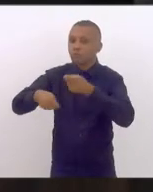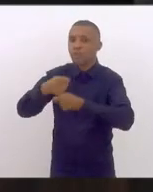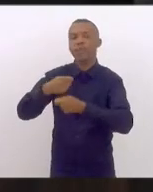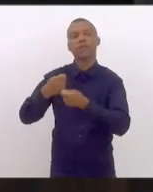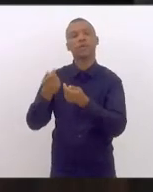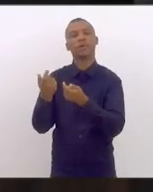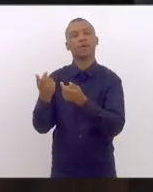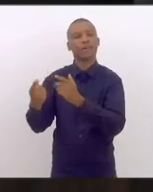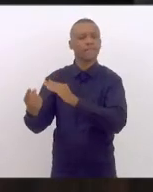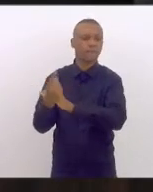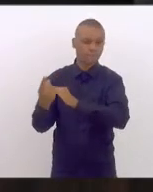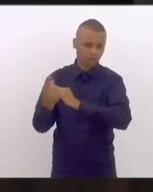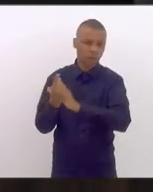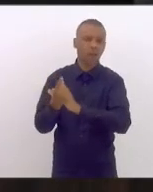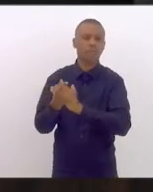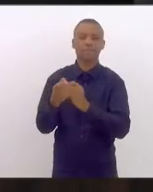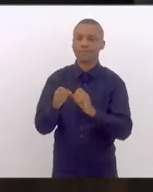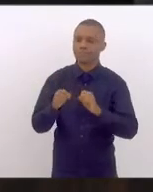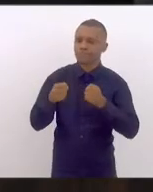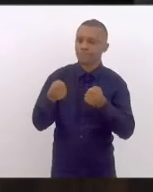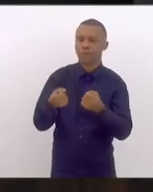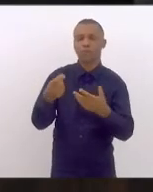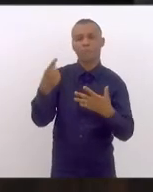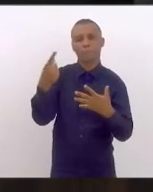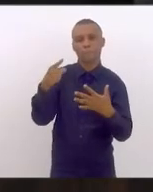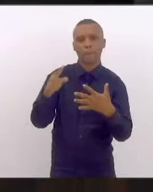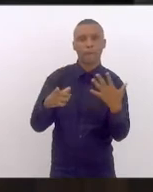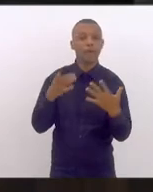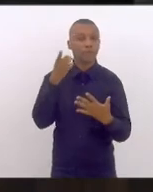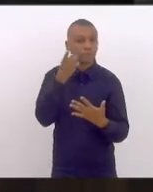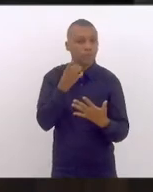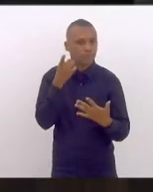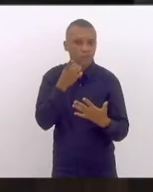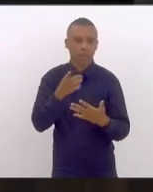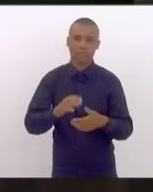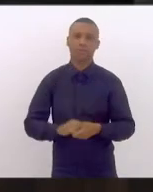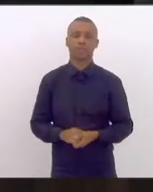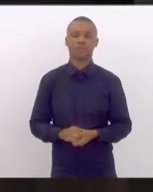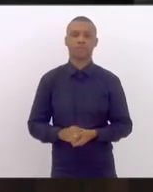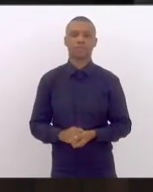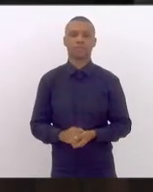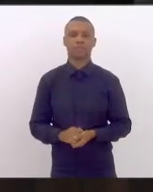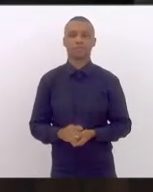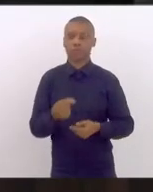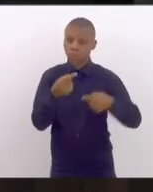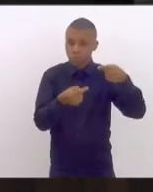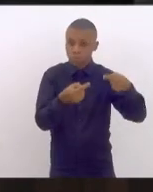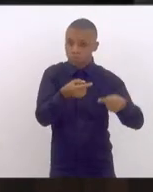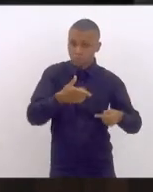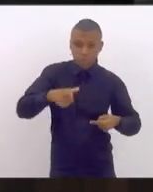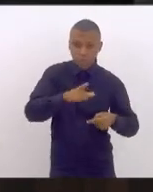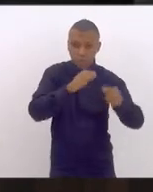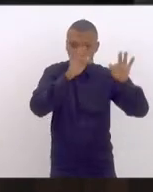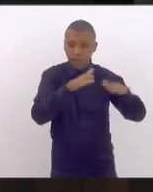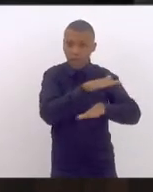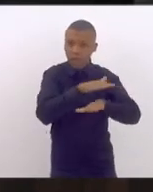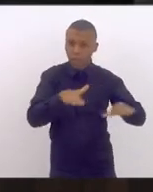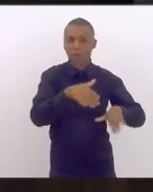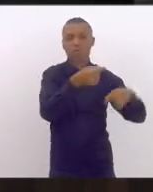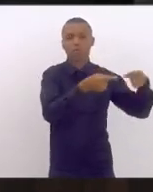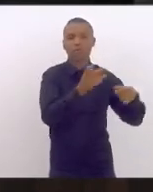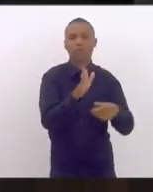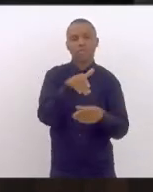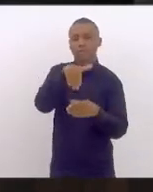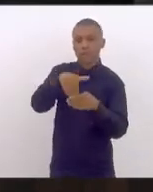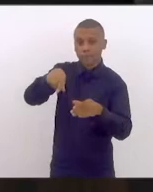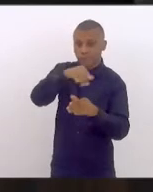deputado Carlos mic zeidan e Célia Jordão em discussão não havendo que Queira discutir encerrado a discussão em votação